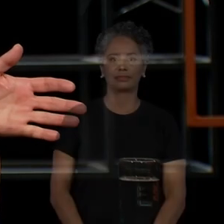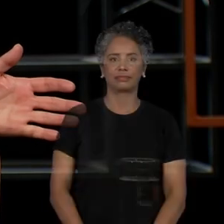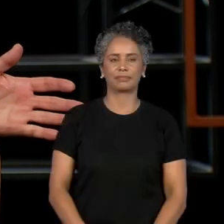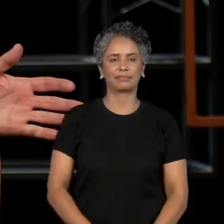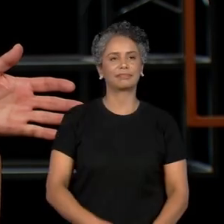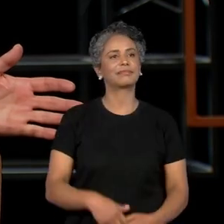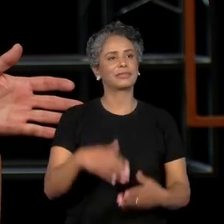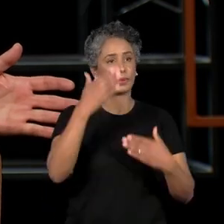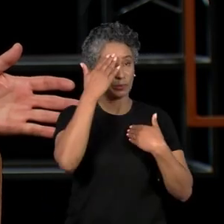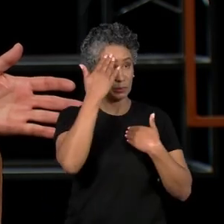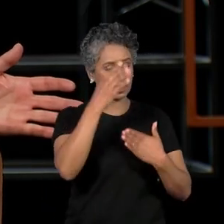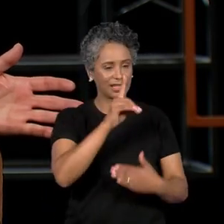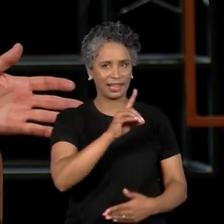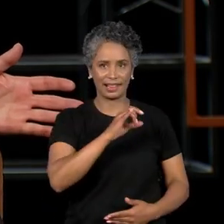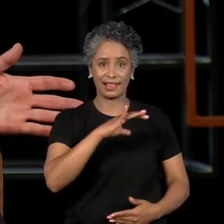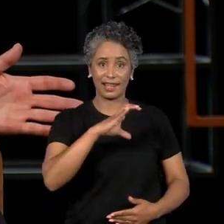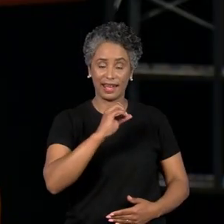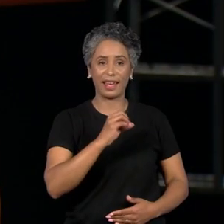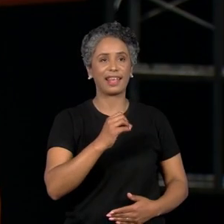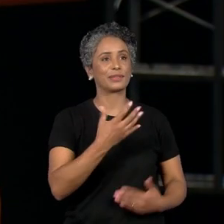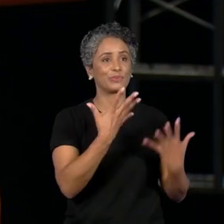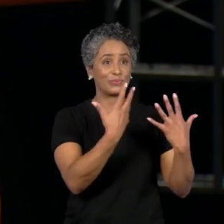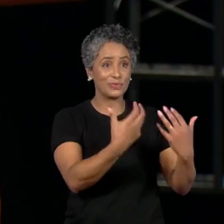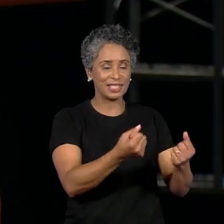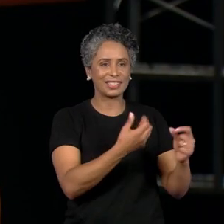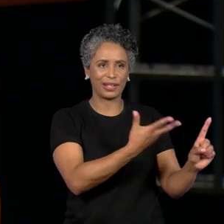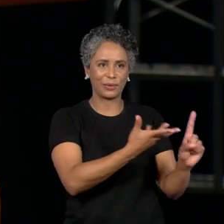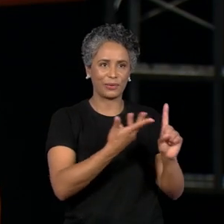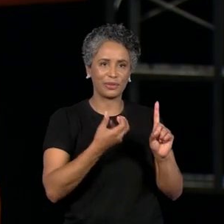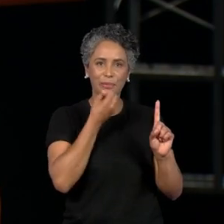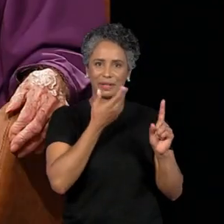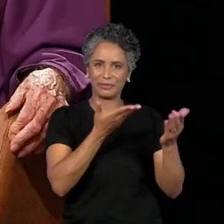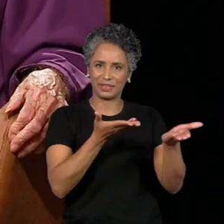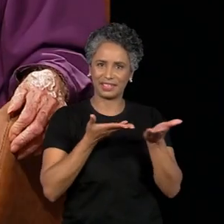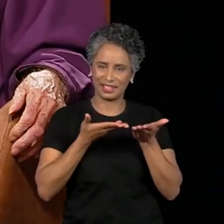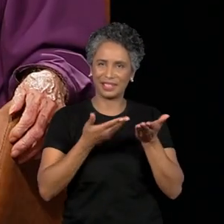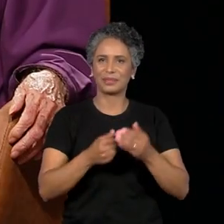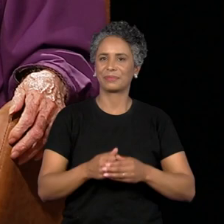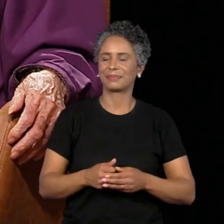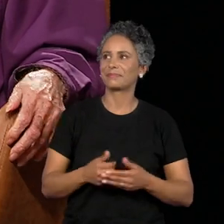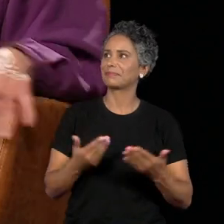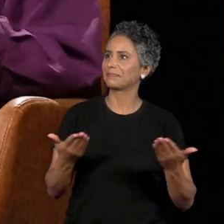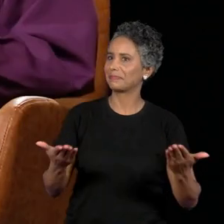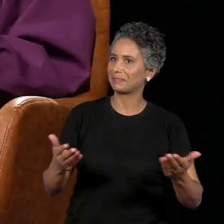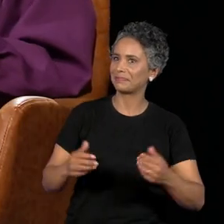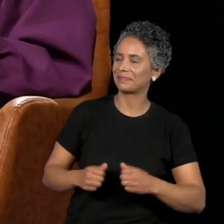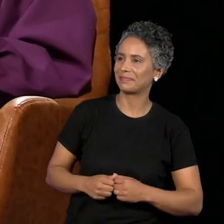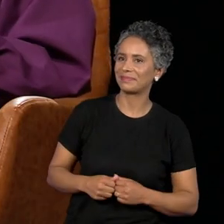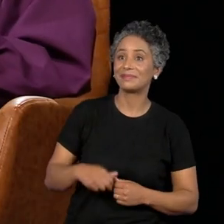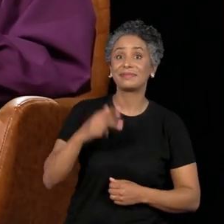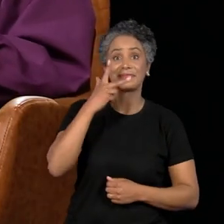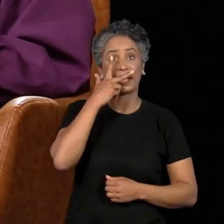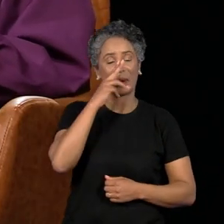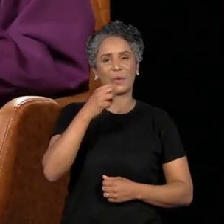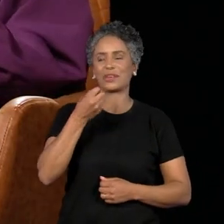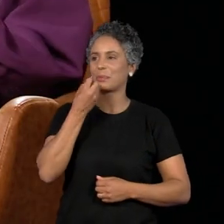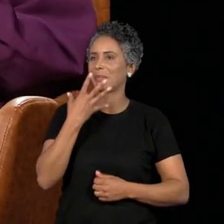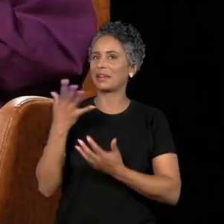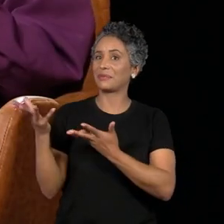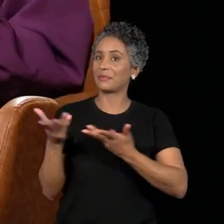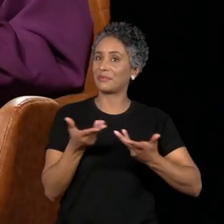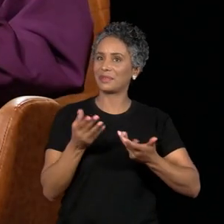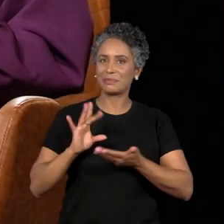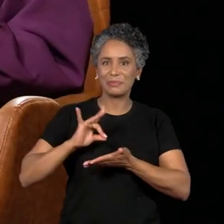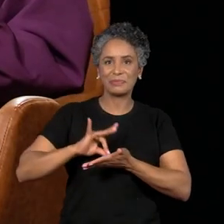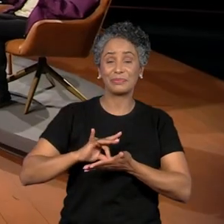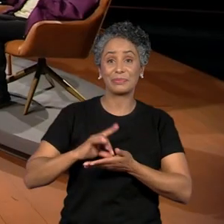Décio, muito obrigado por ter aceitado o nosso convite. Seja muito bem-vindo. Olha, eu acho que eu vou ser o bem-vindo mesmo, porque eu